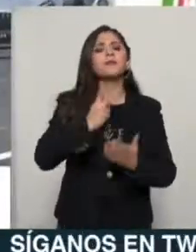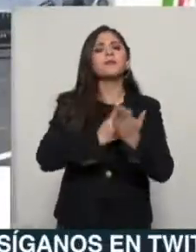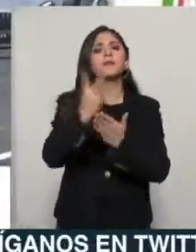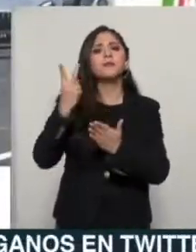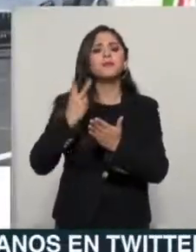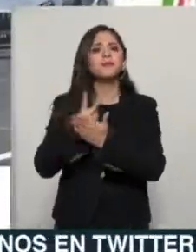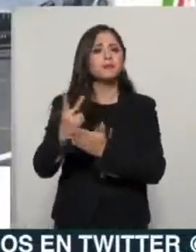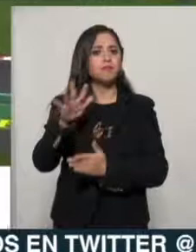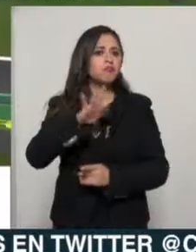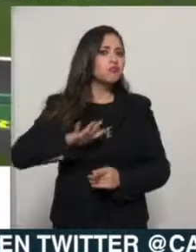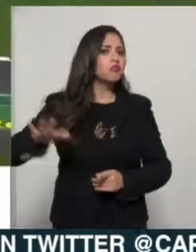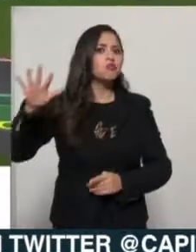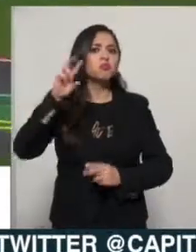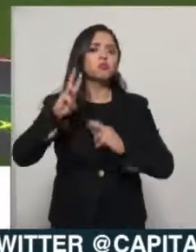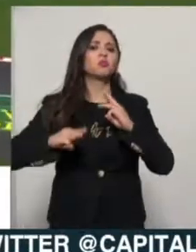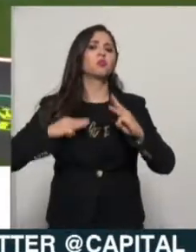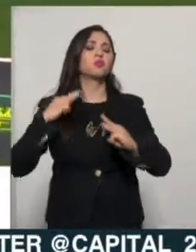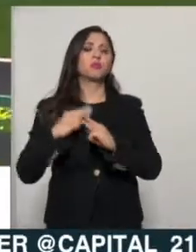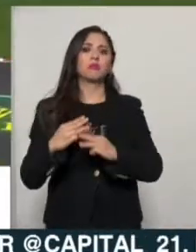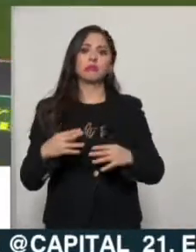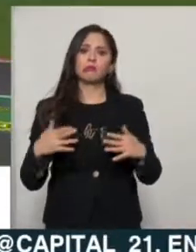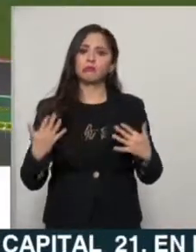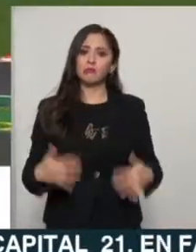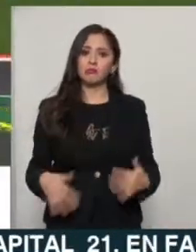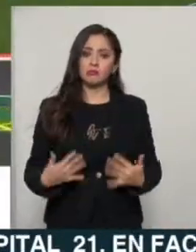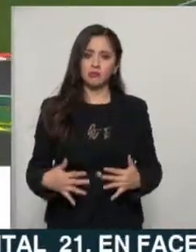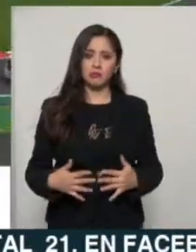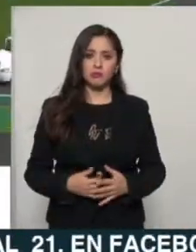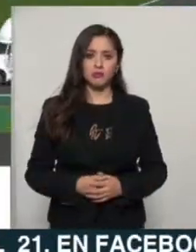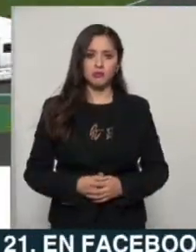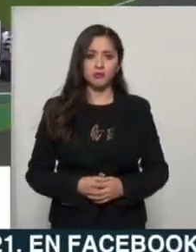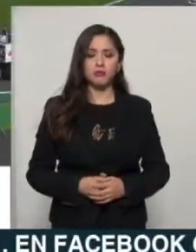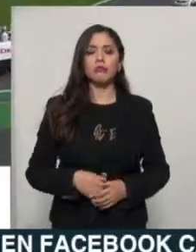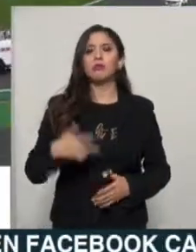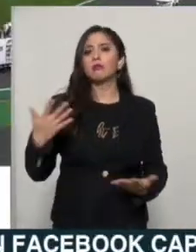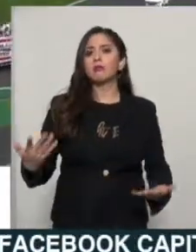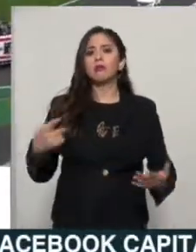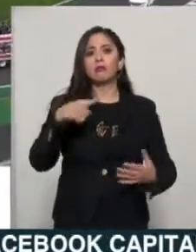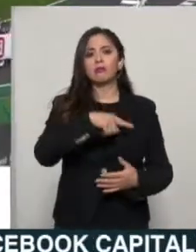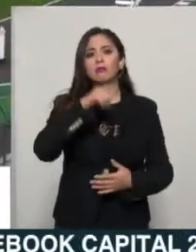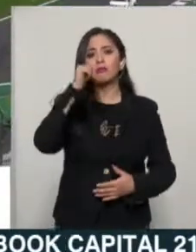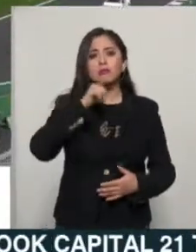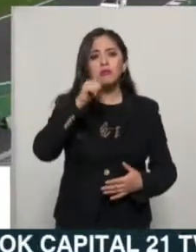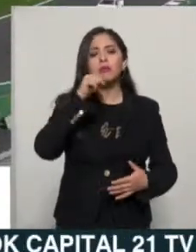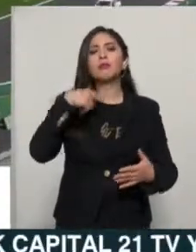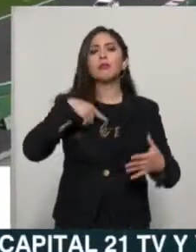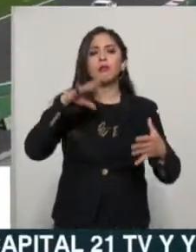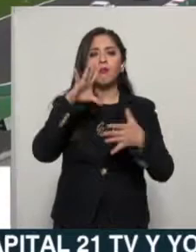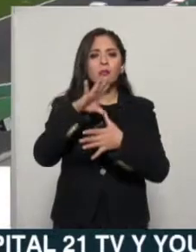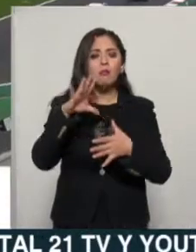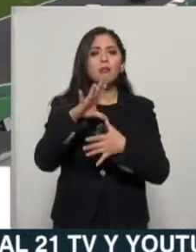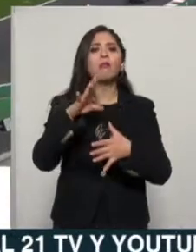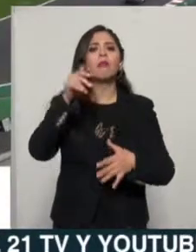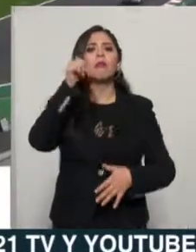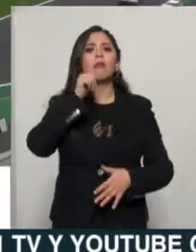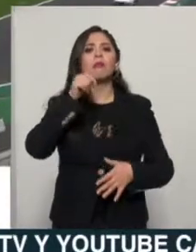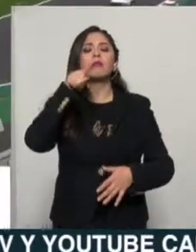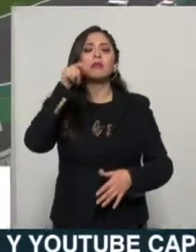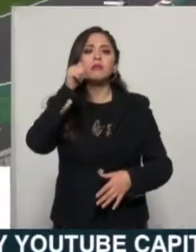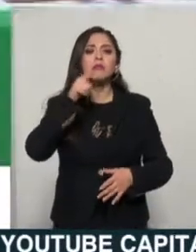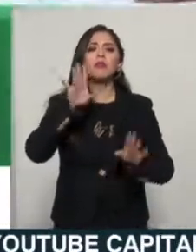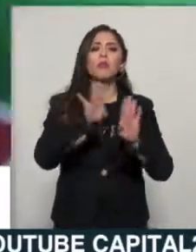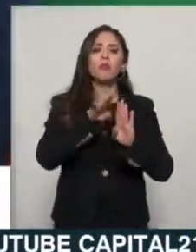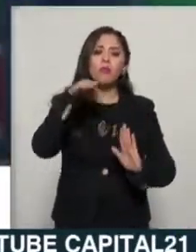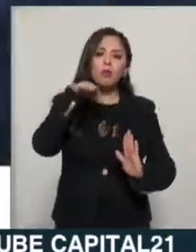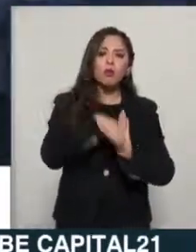Sim. E para nós outros que das Américas estamos perdendo muita posição